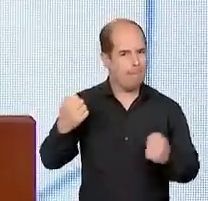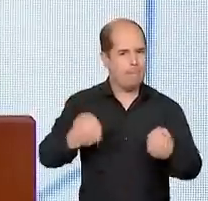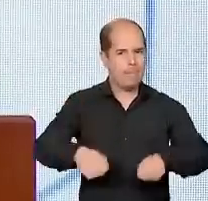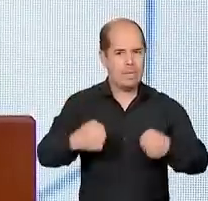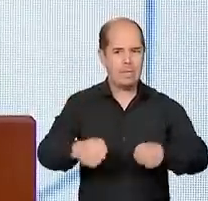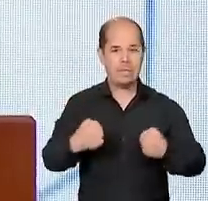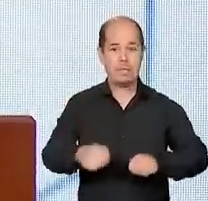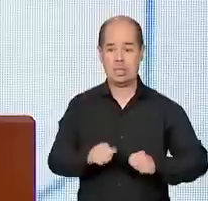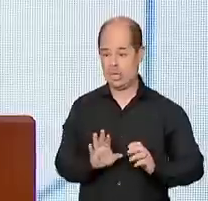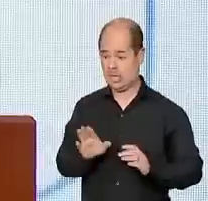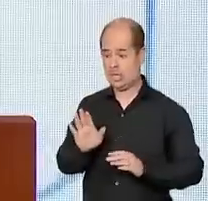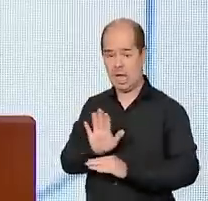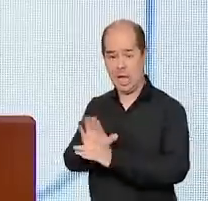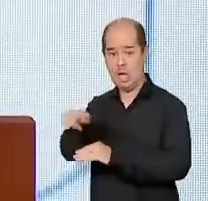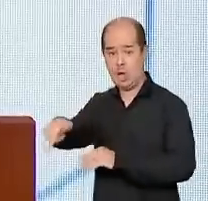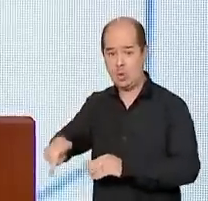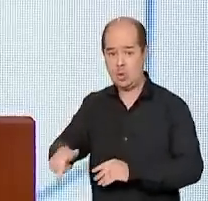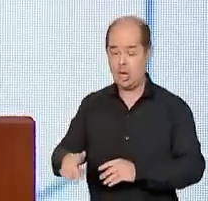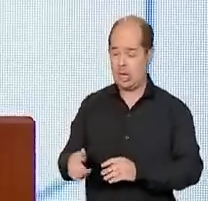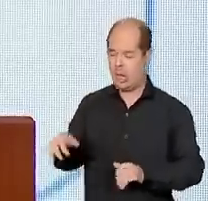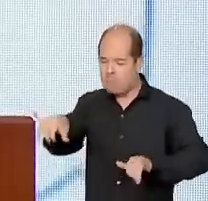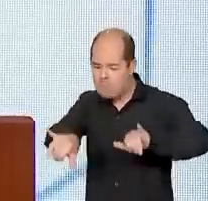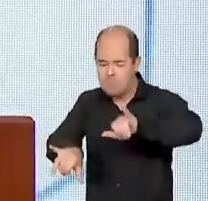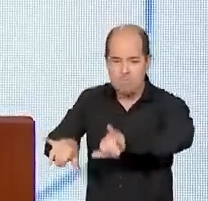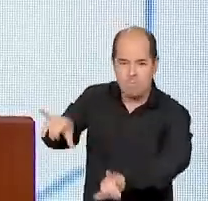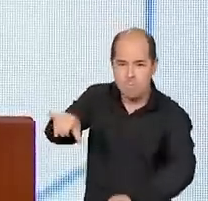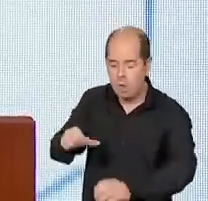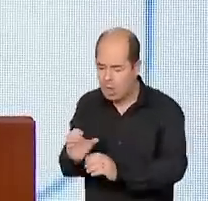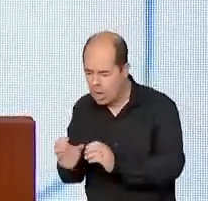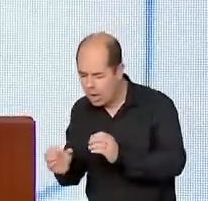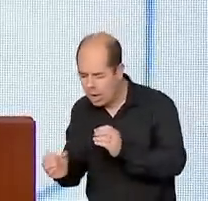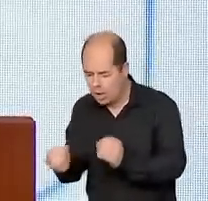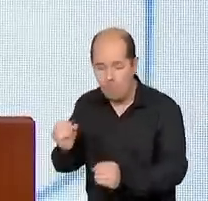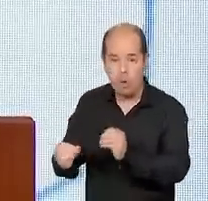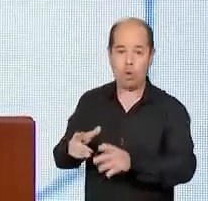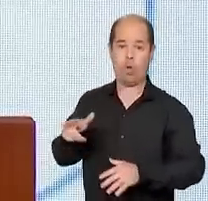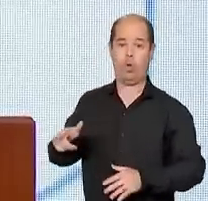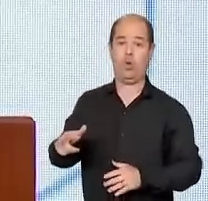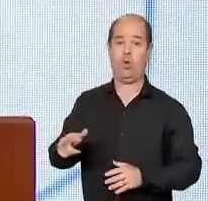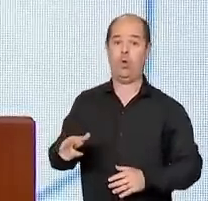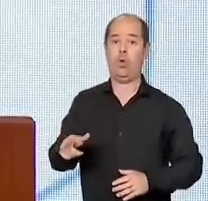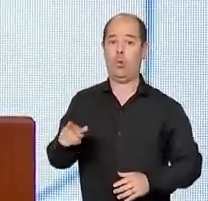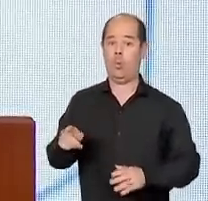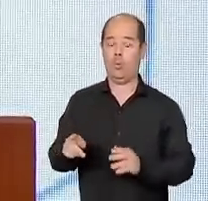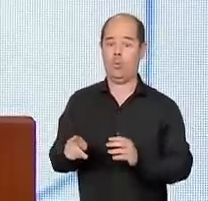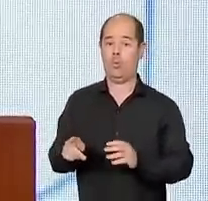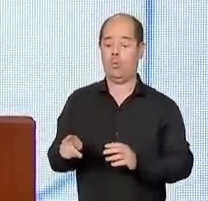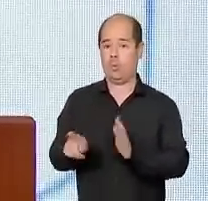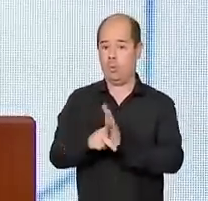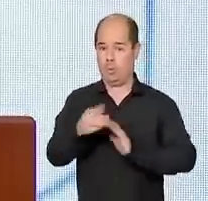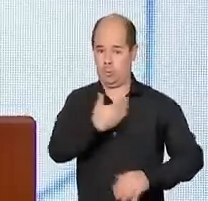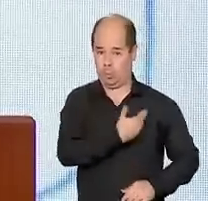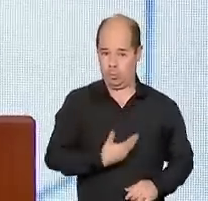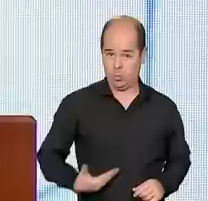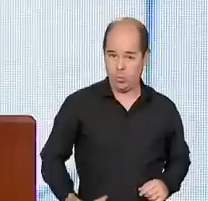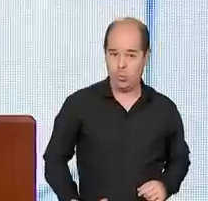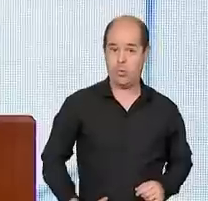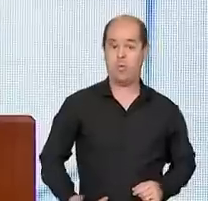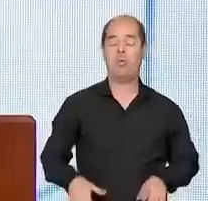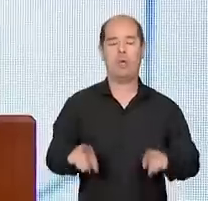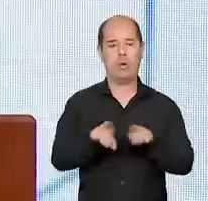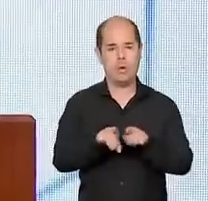aos laboratórios oficiais que devem assumir para o país, bem como a necessidade de